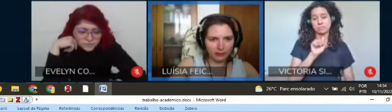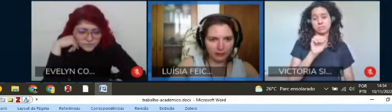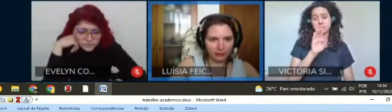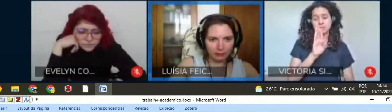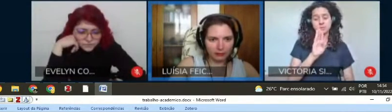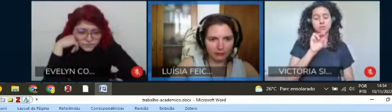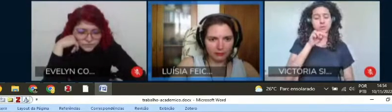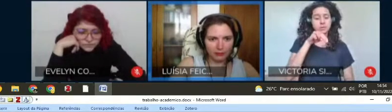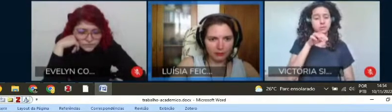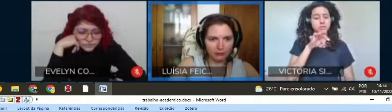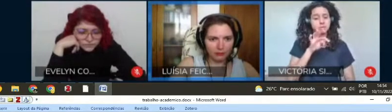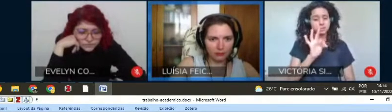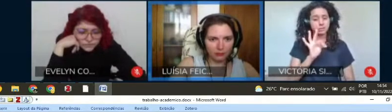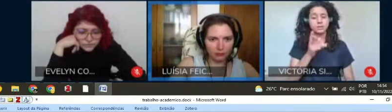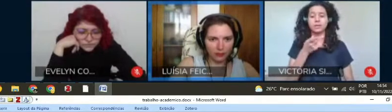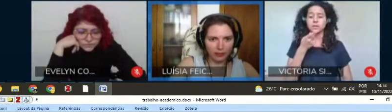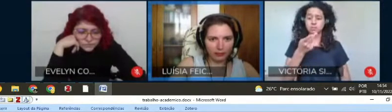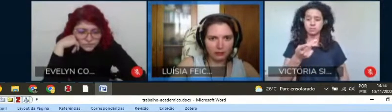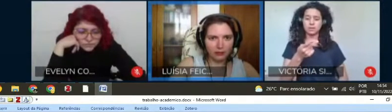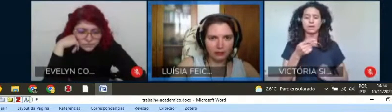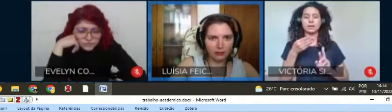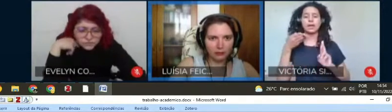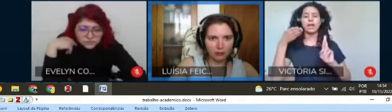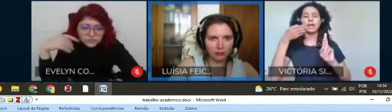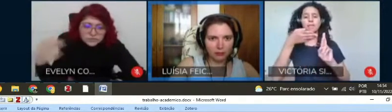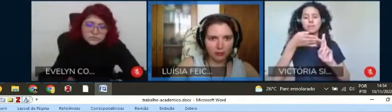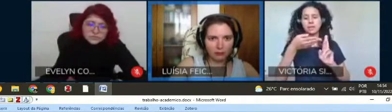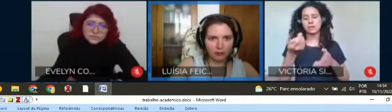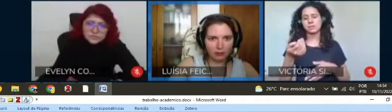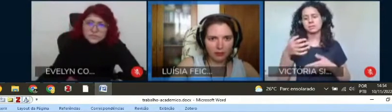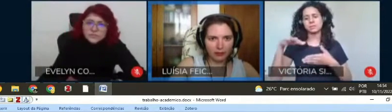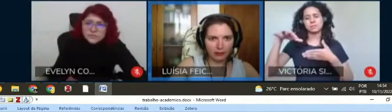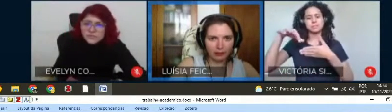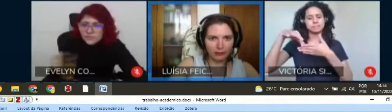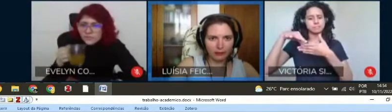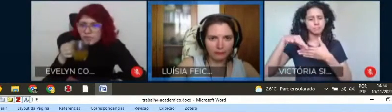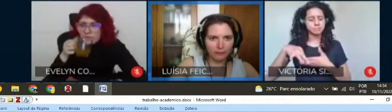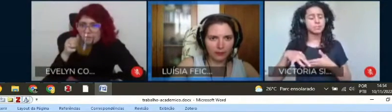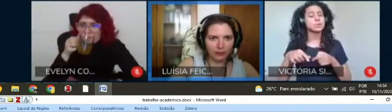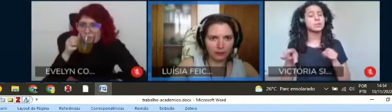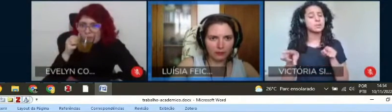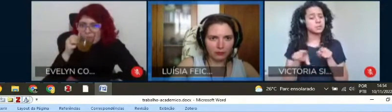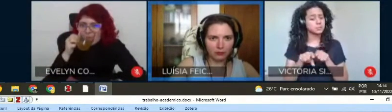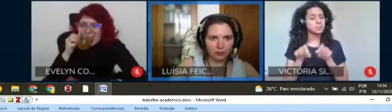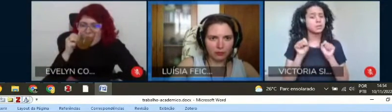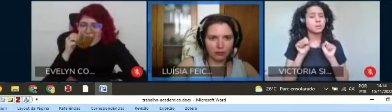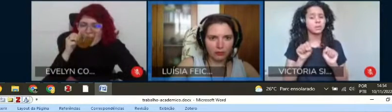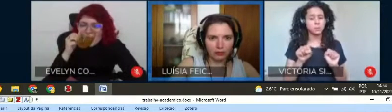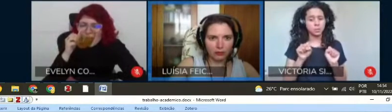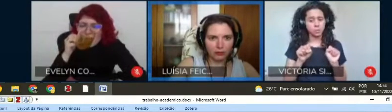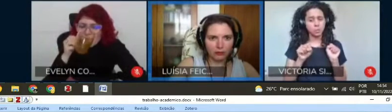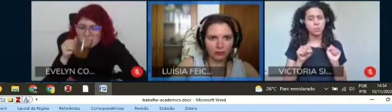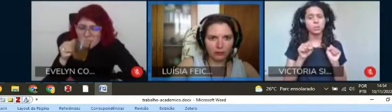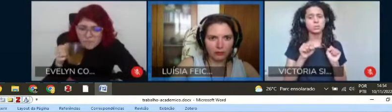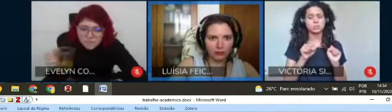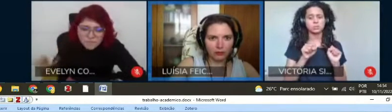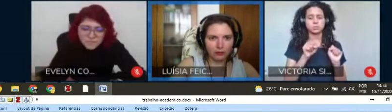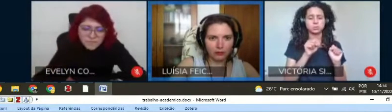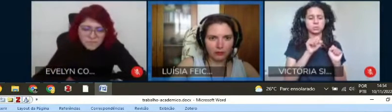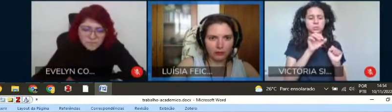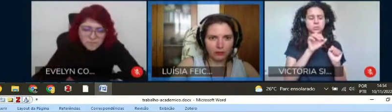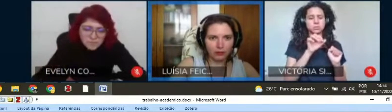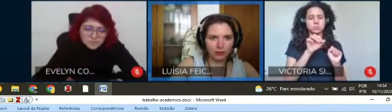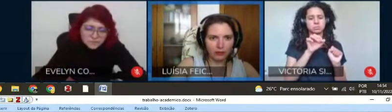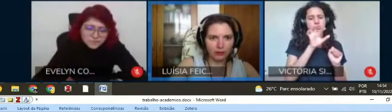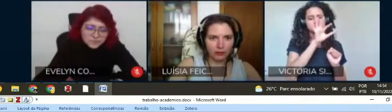também esses aqui, né? Esses aqui que não são numerados, também poderiam vir para cá. Daí a gente teria que